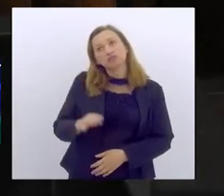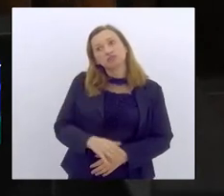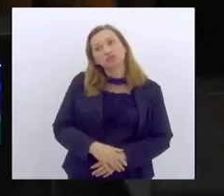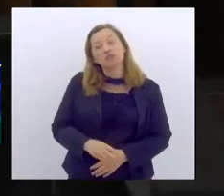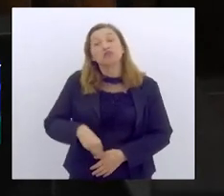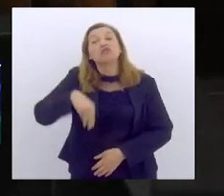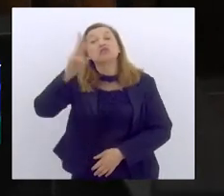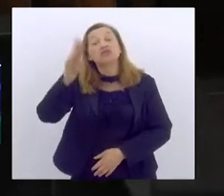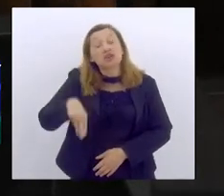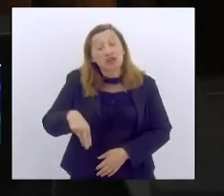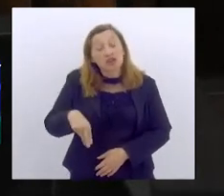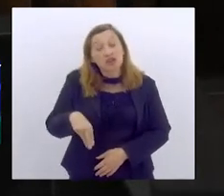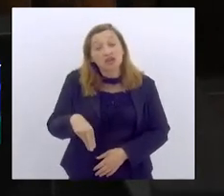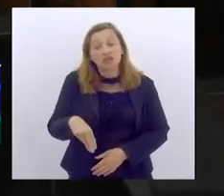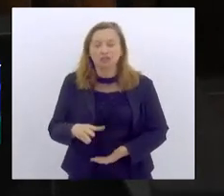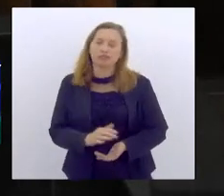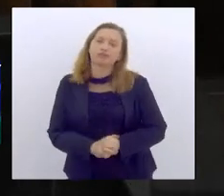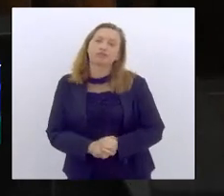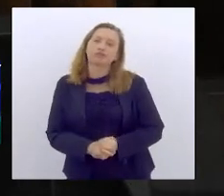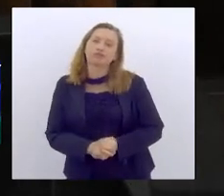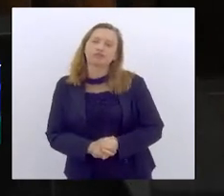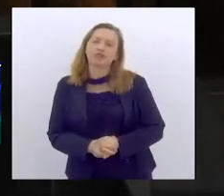quem Maio